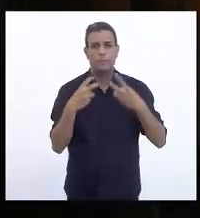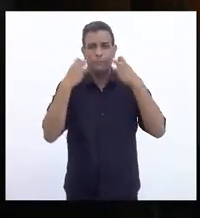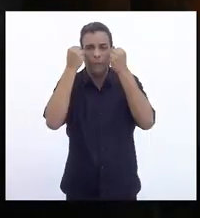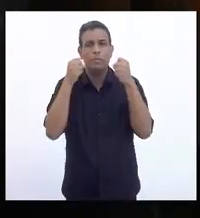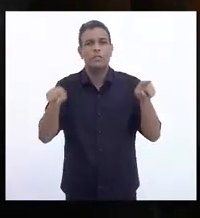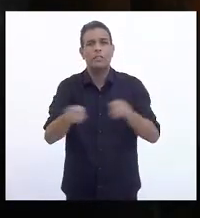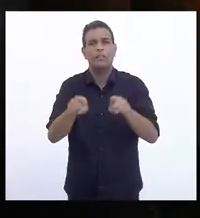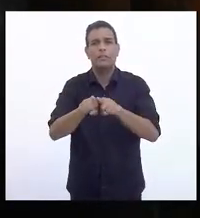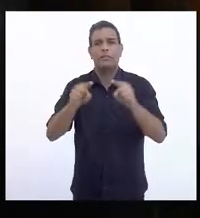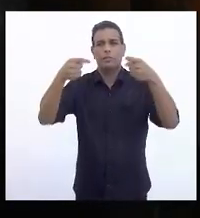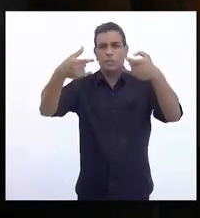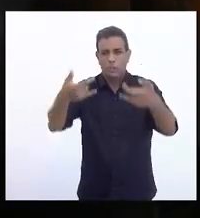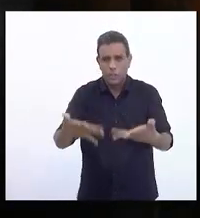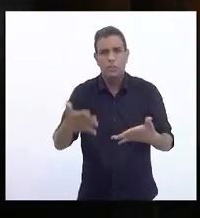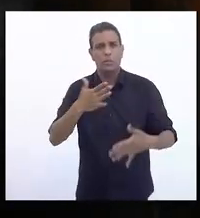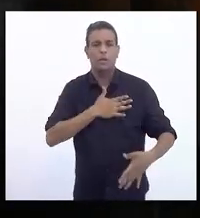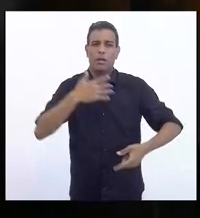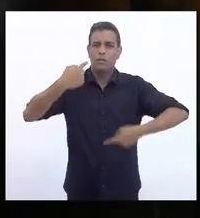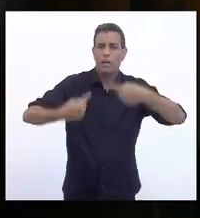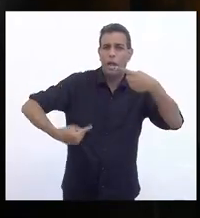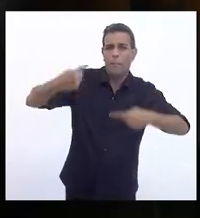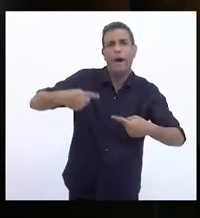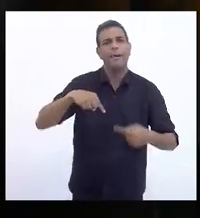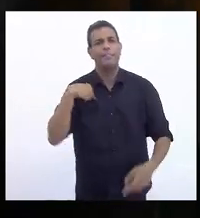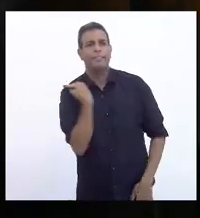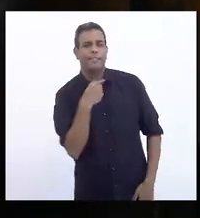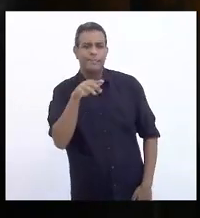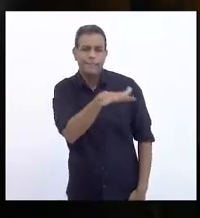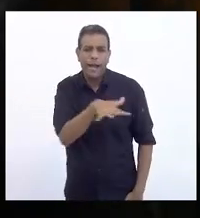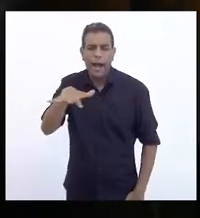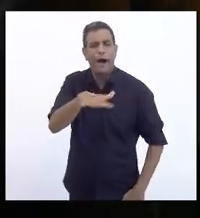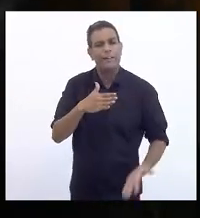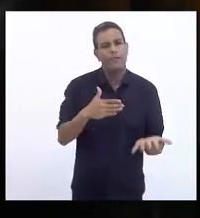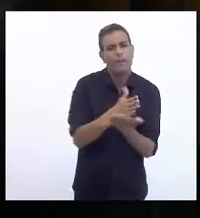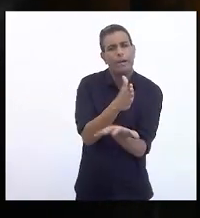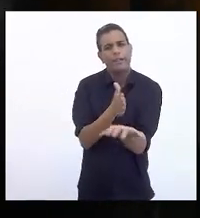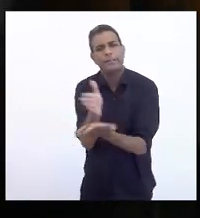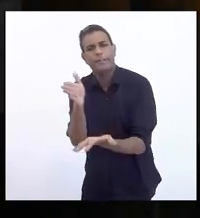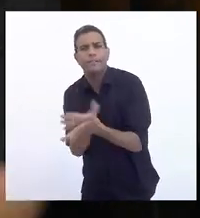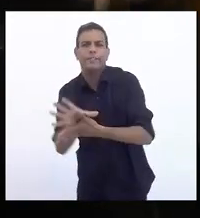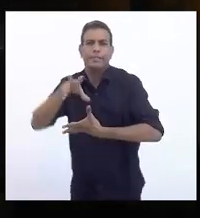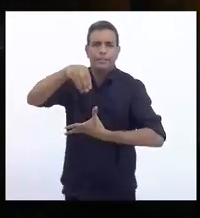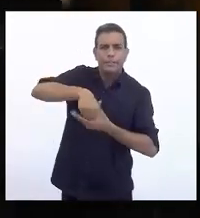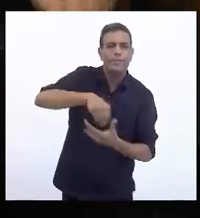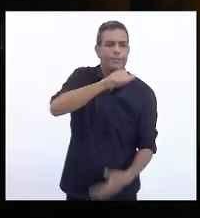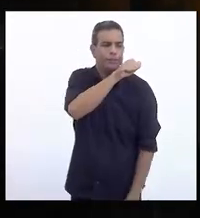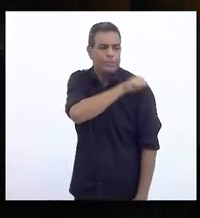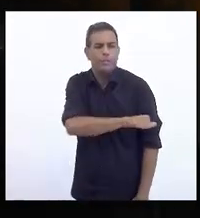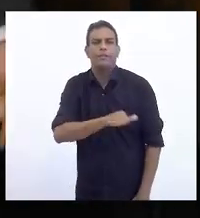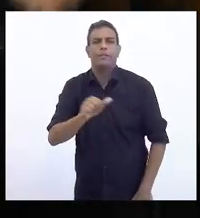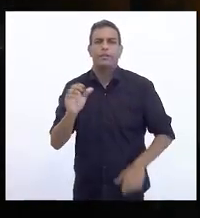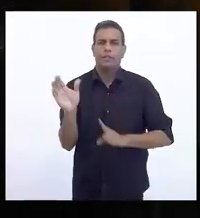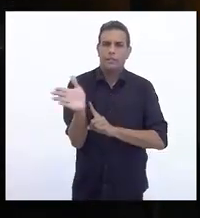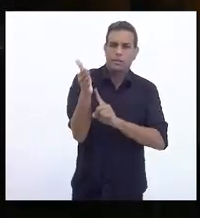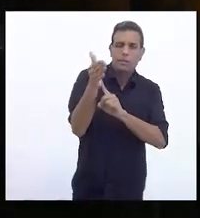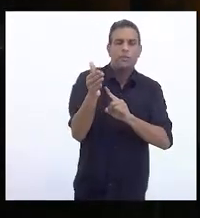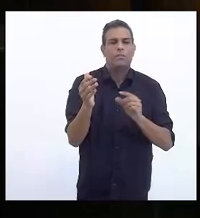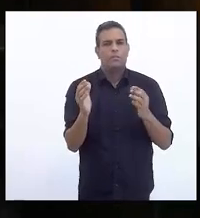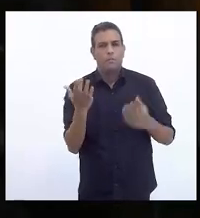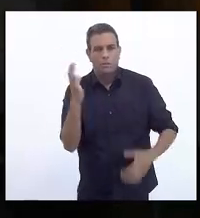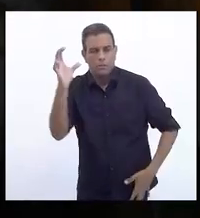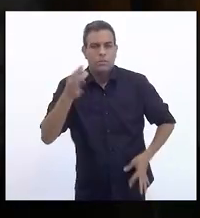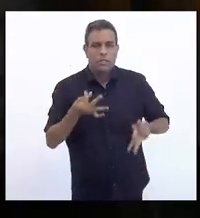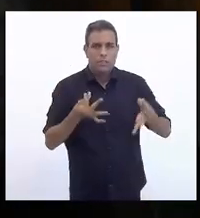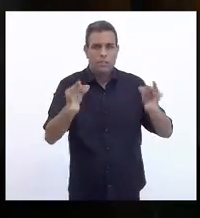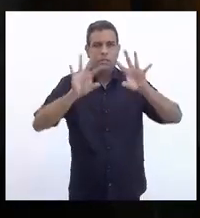falei agora há pouco, no meu debate, que uma das áreas estratégicas para o desenvolvimento do Estado é a ciência, a tecnologia e a inovação.